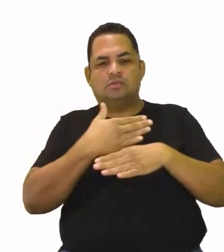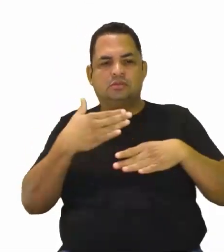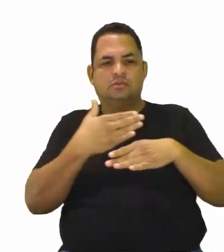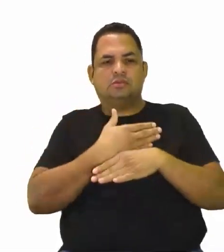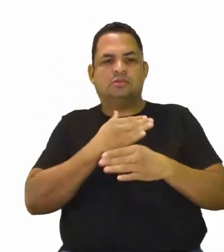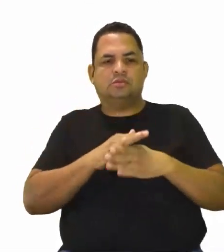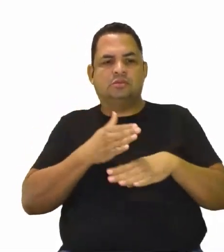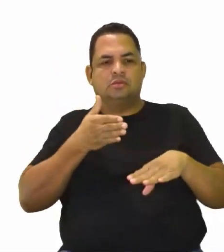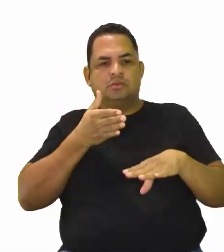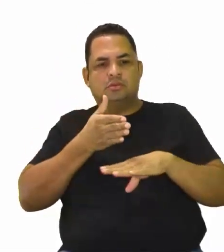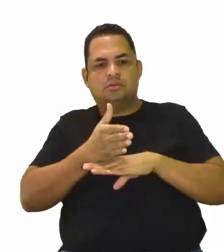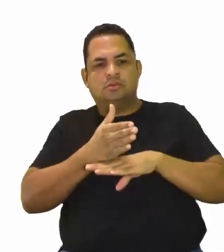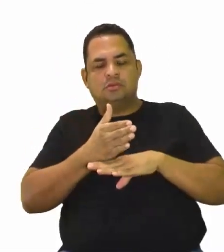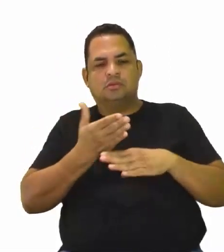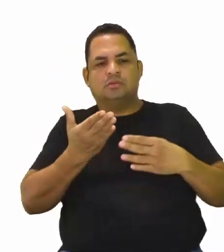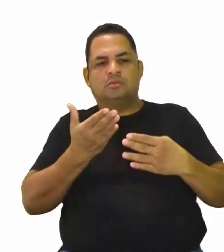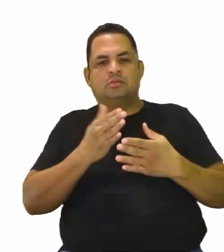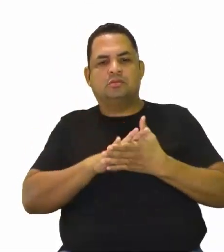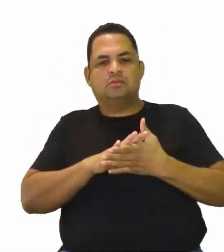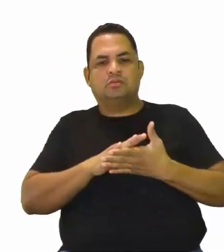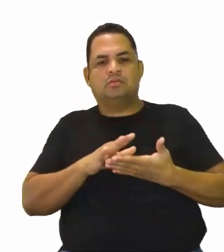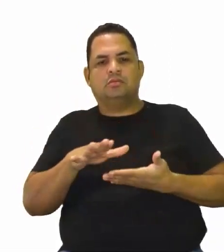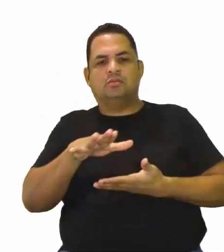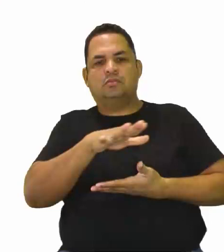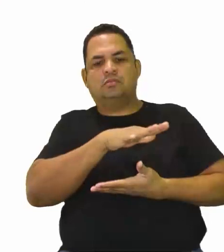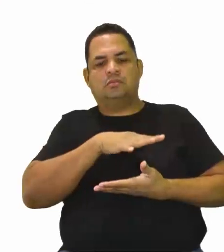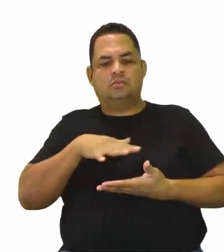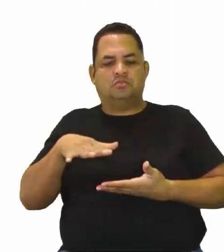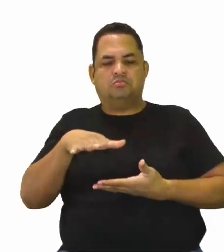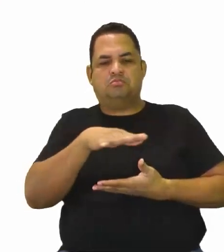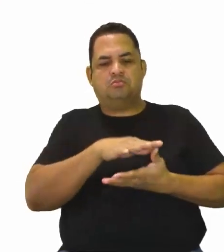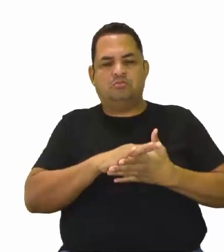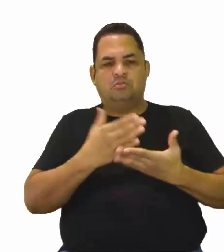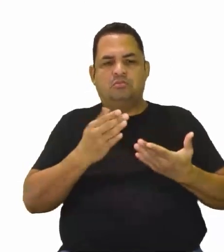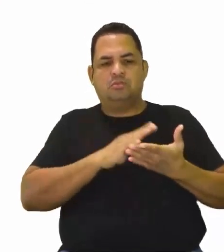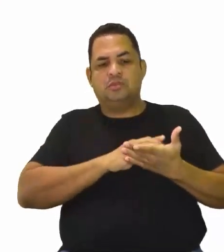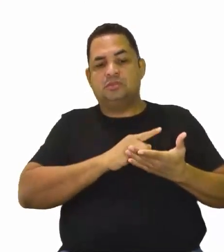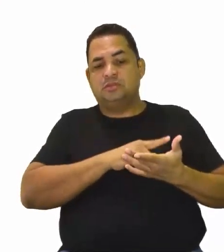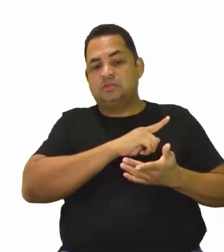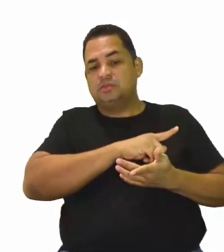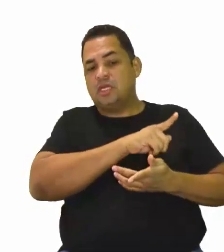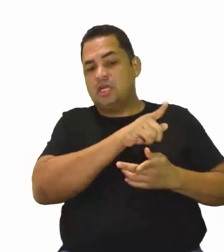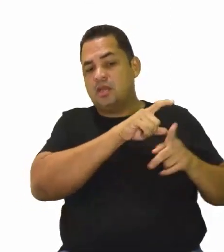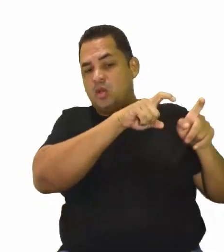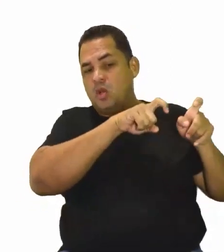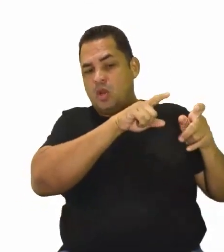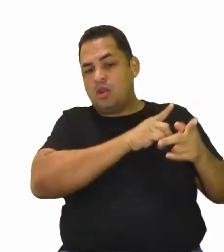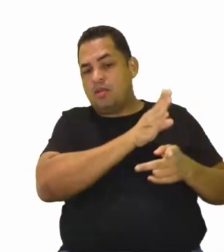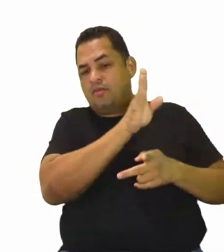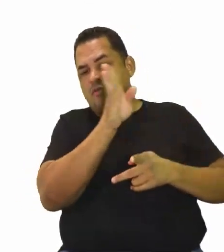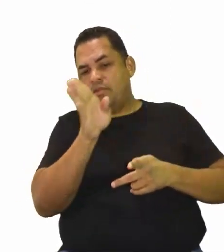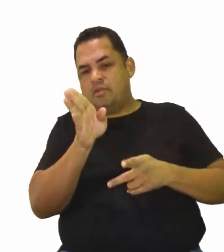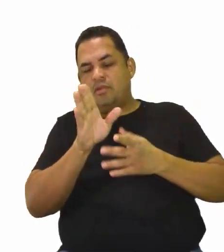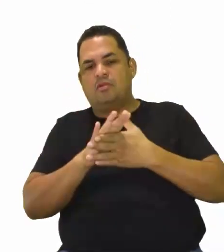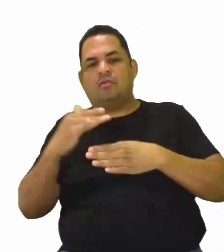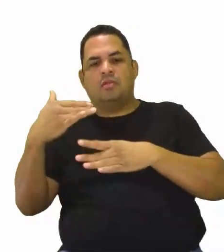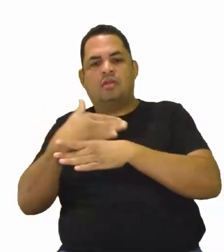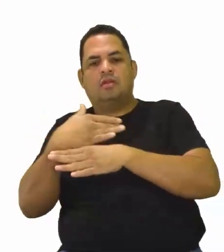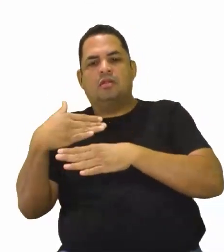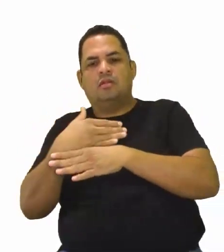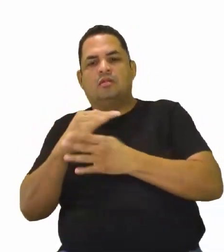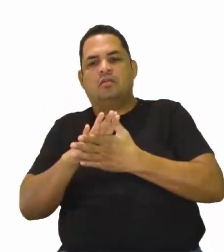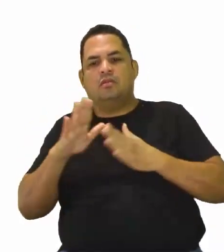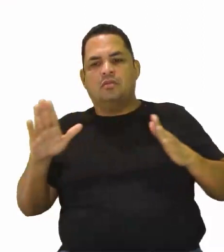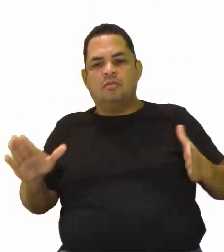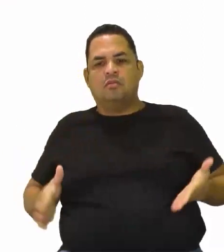a entrar num campo urbano, saindo do campo rural, sistematizar e